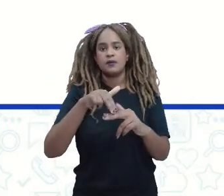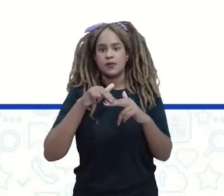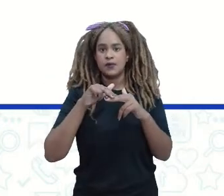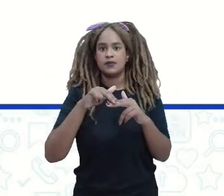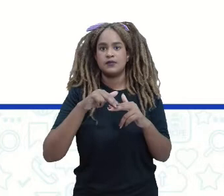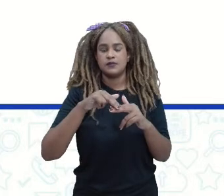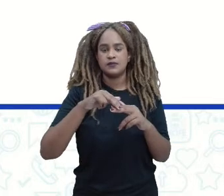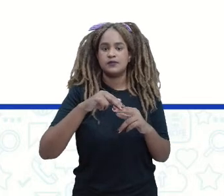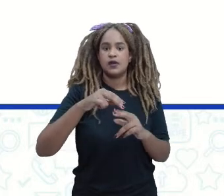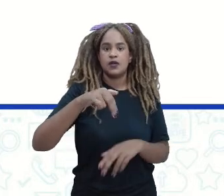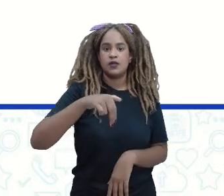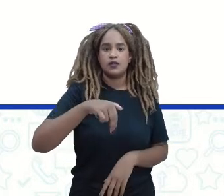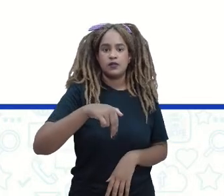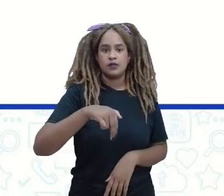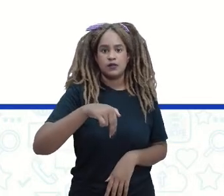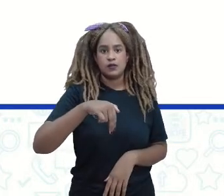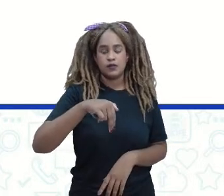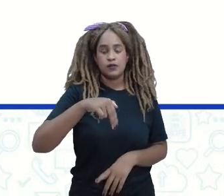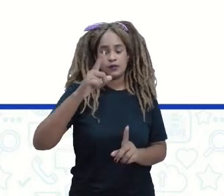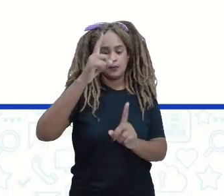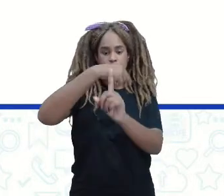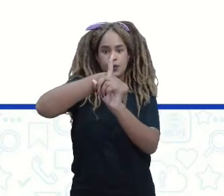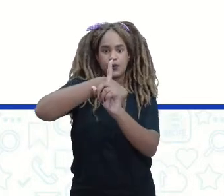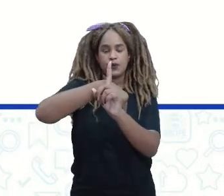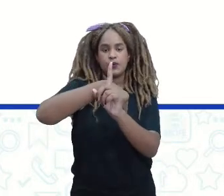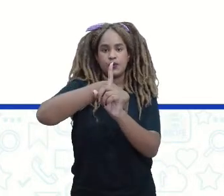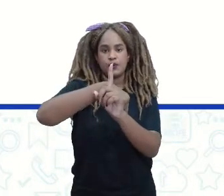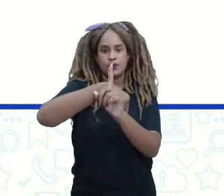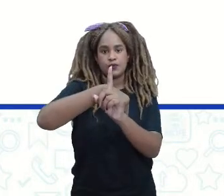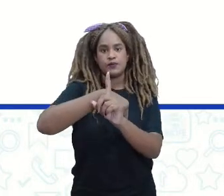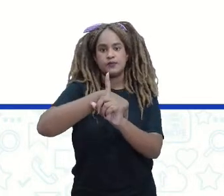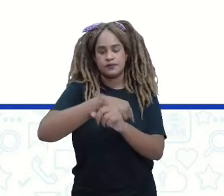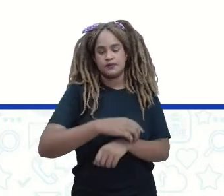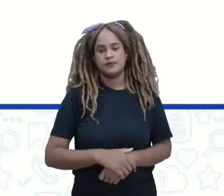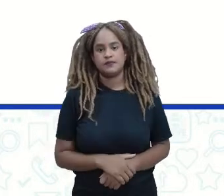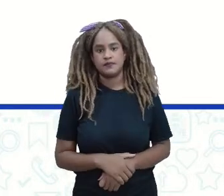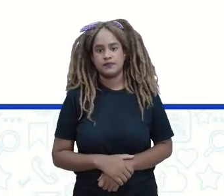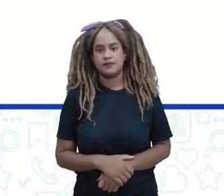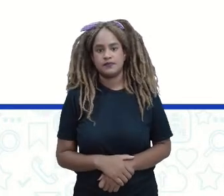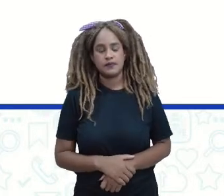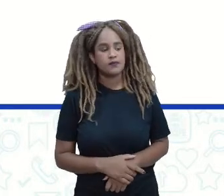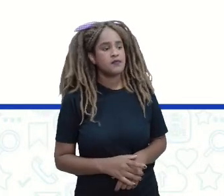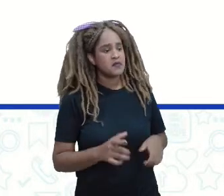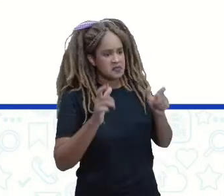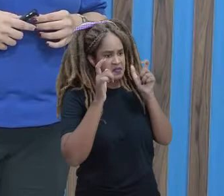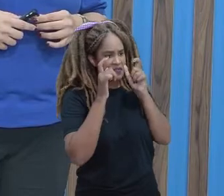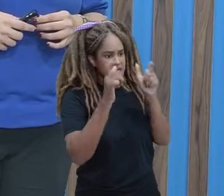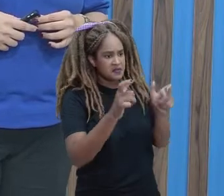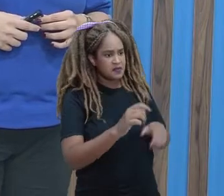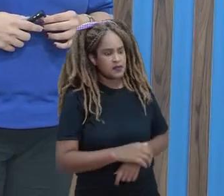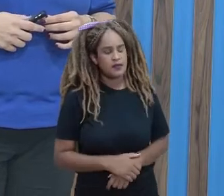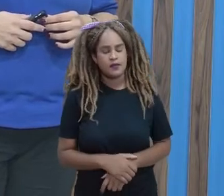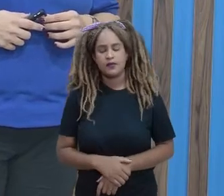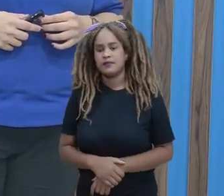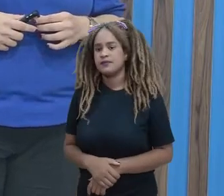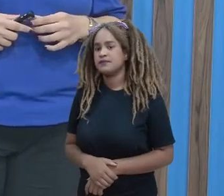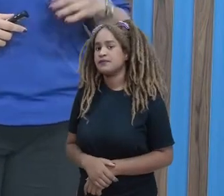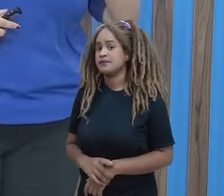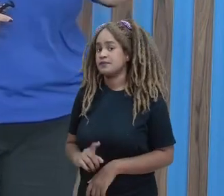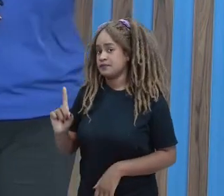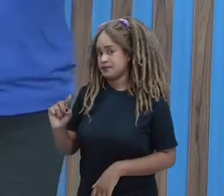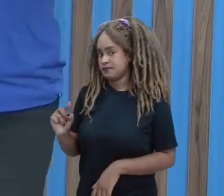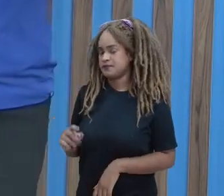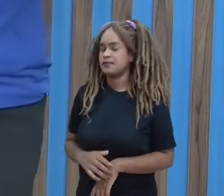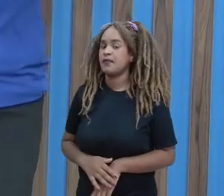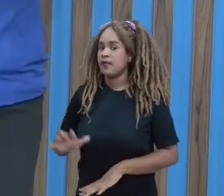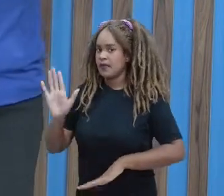vai ficar o norte magnético com o norte geográfico. Não é interessante isso, prof? E às vezes,